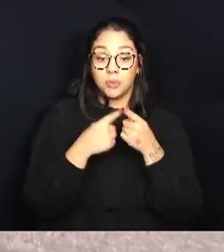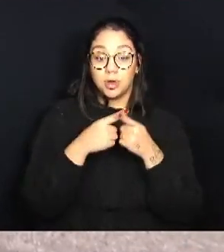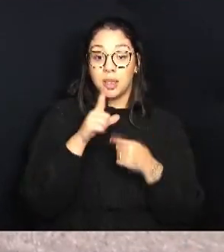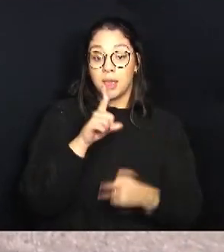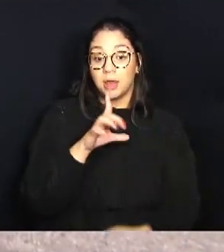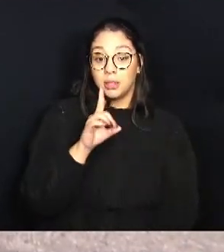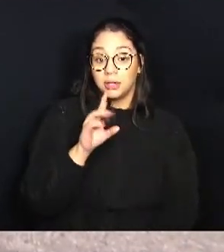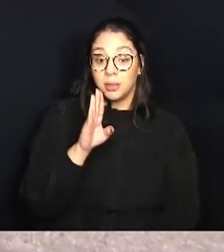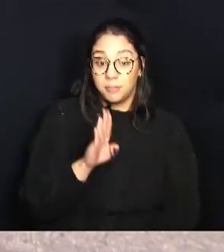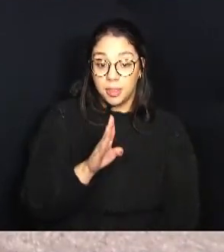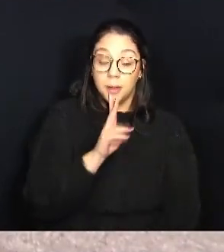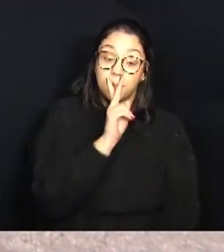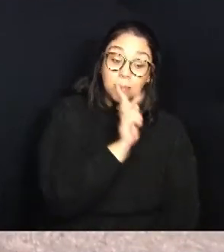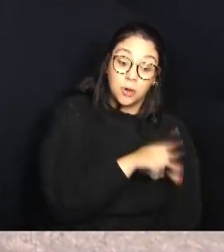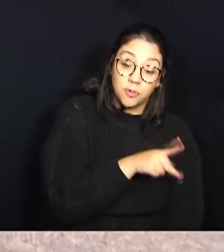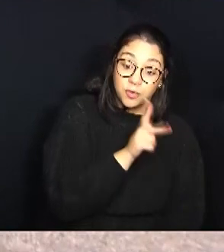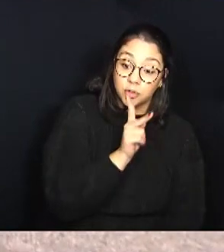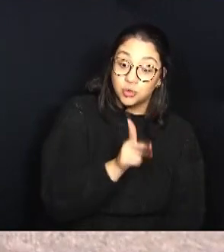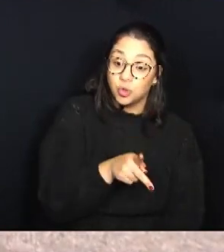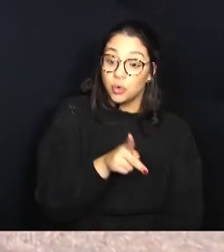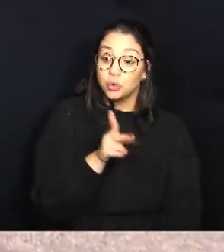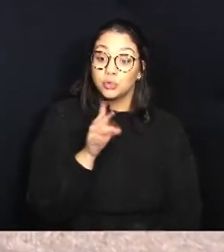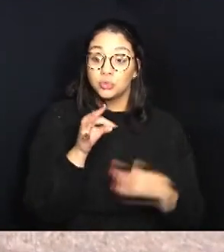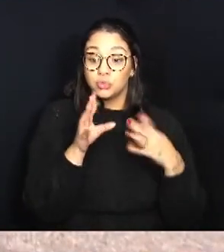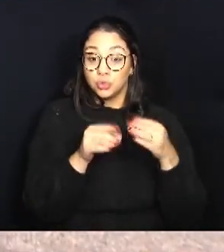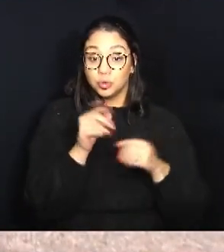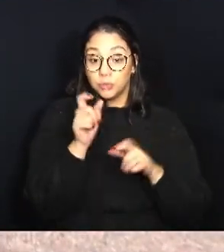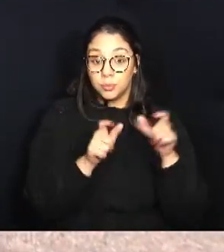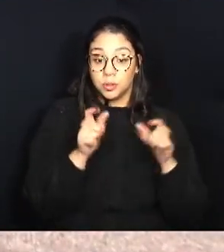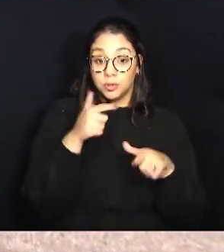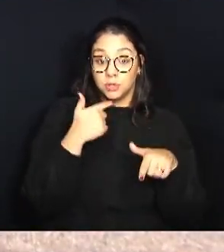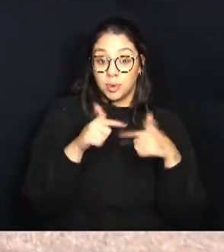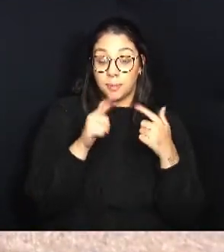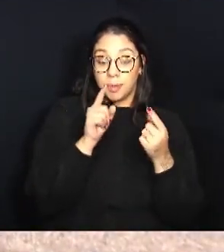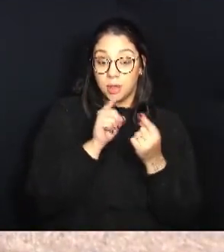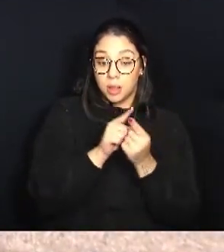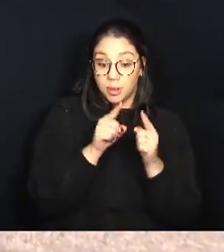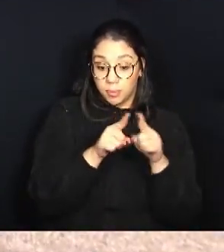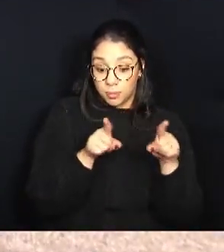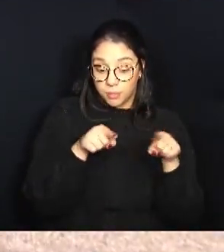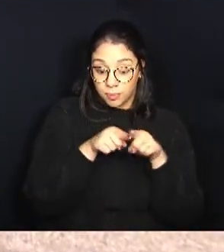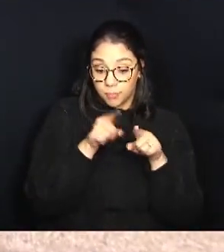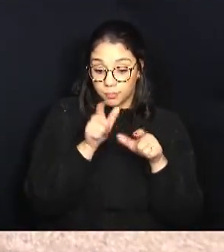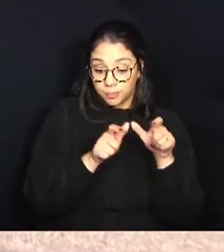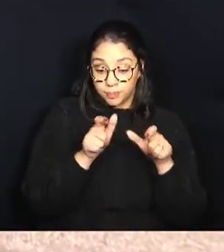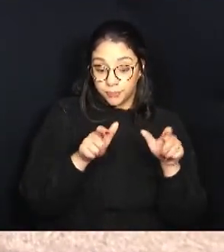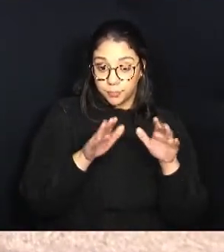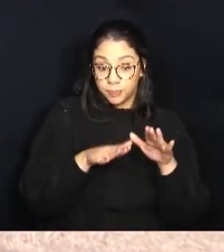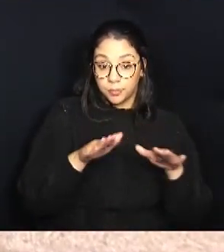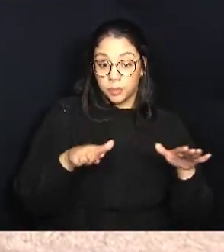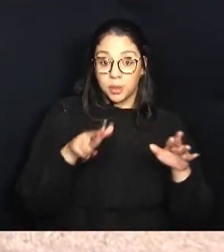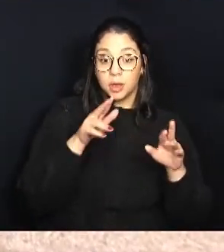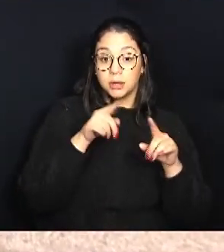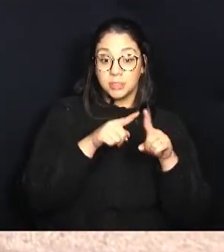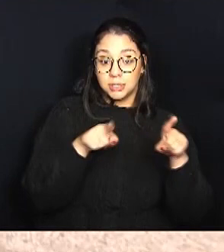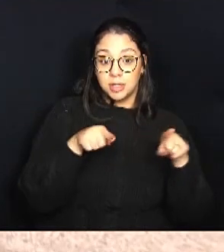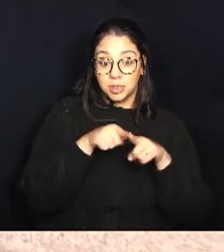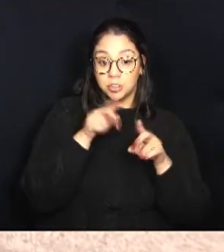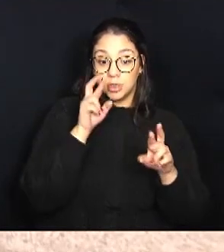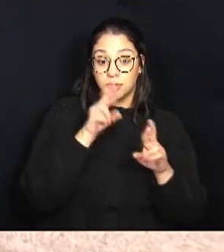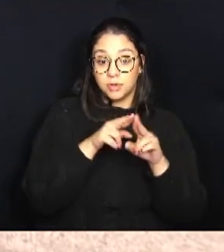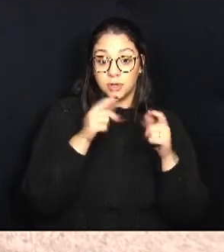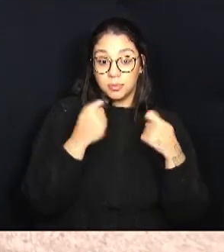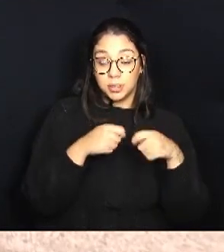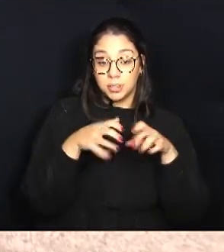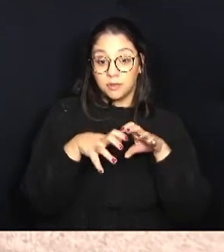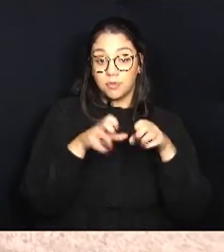LDB, professoras, todas aquelas pessoas que trabalham diretamente com a criança em sala de referência como nós, tem que ter a formação em